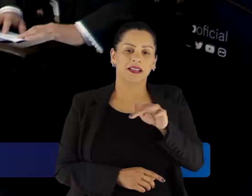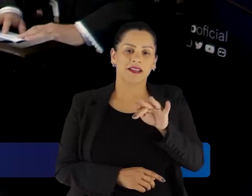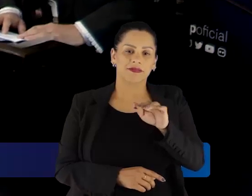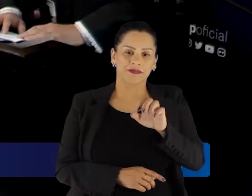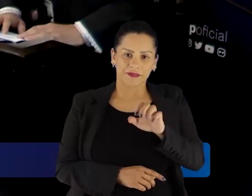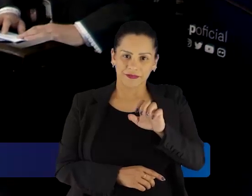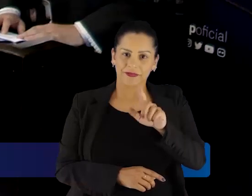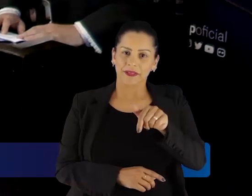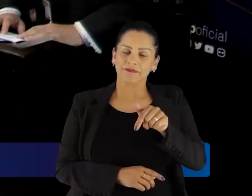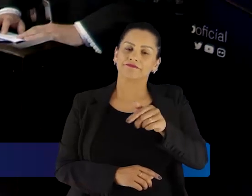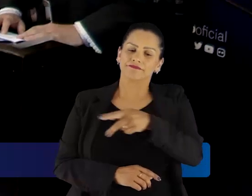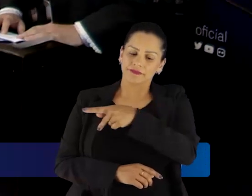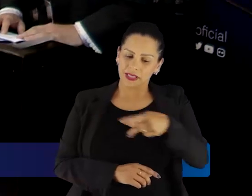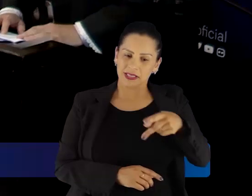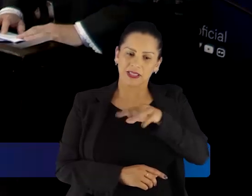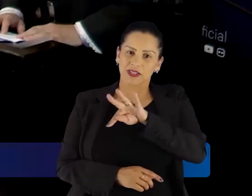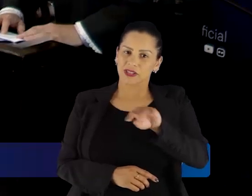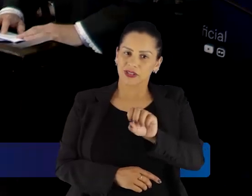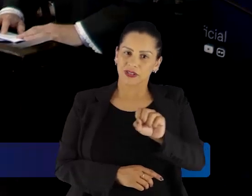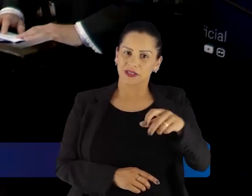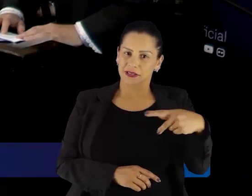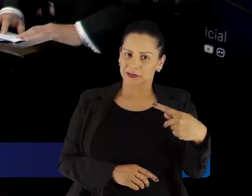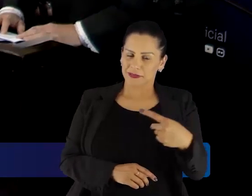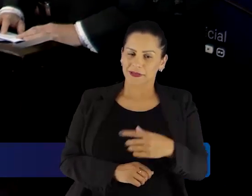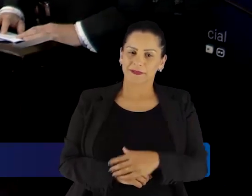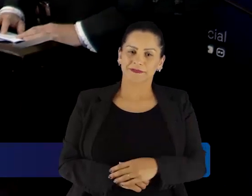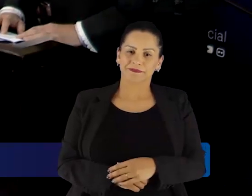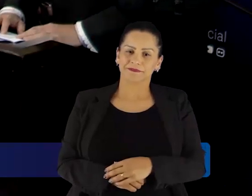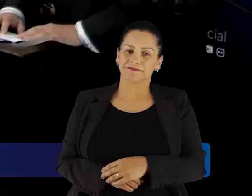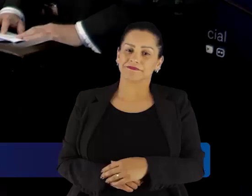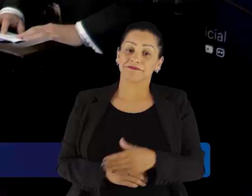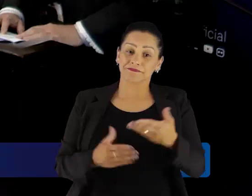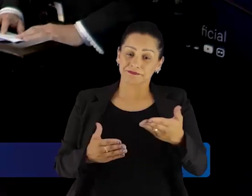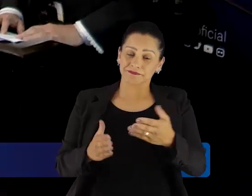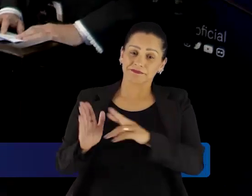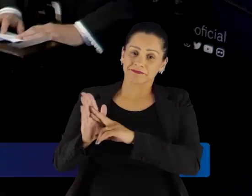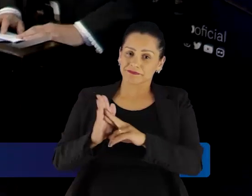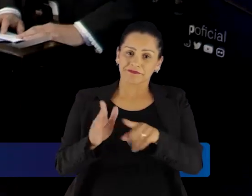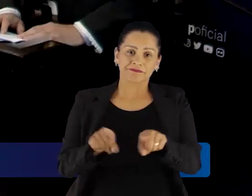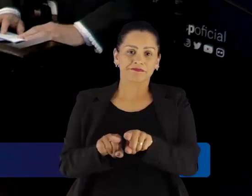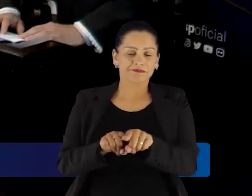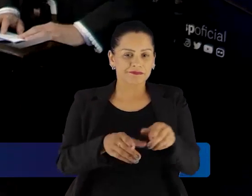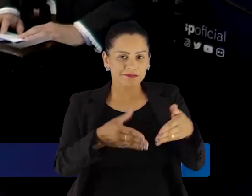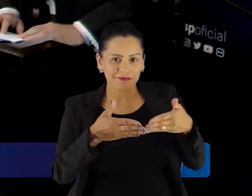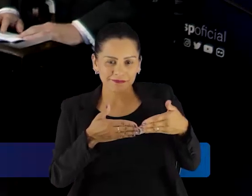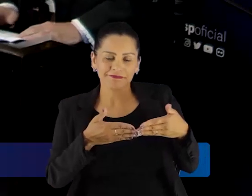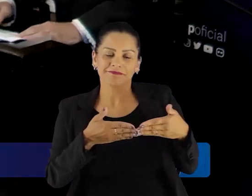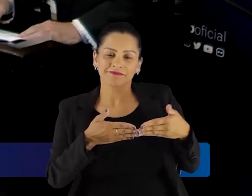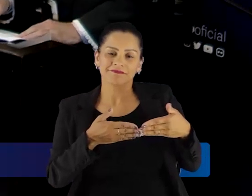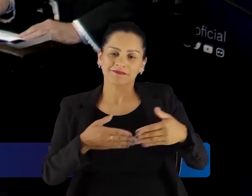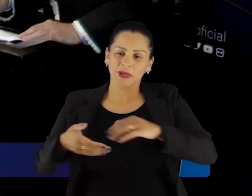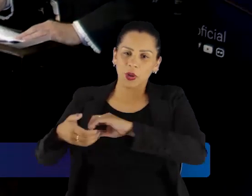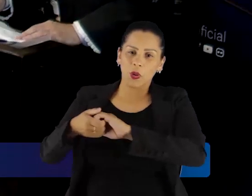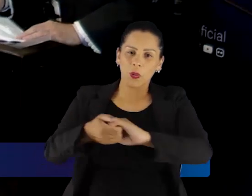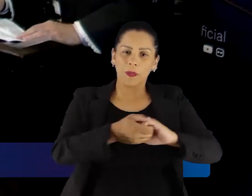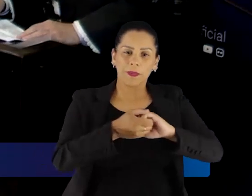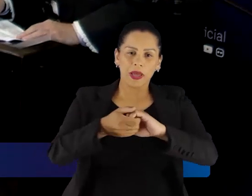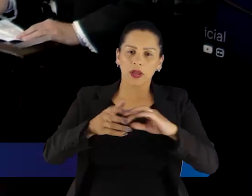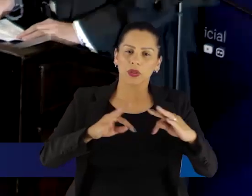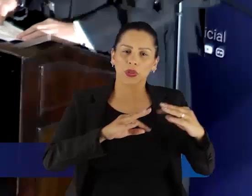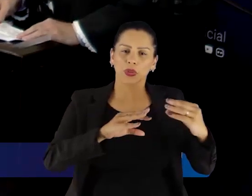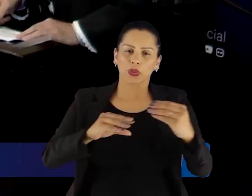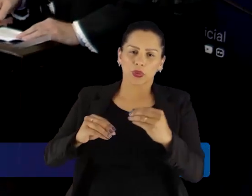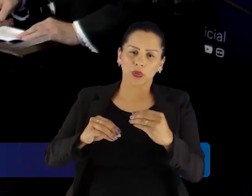o presidente do egrégio Tribunal de Justiça de São Paulo e a pessoa de quem igualmente peço vênia para cumprimentar a todos